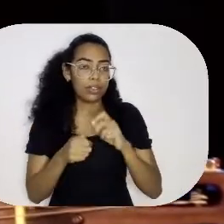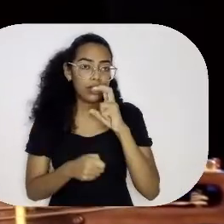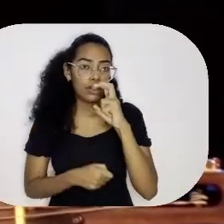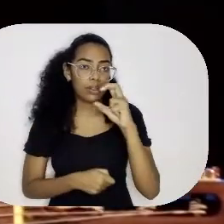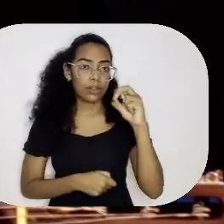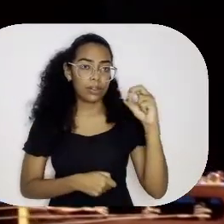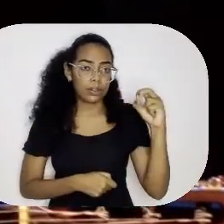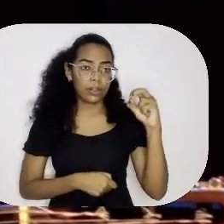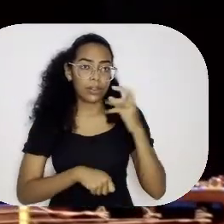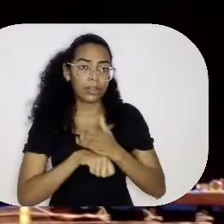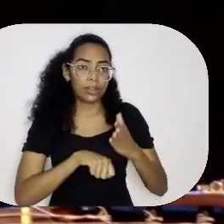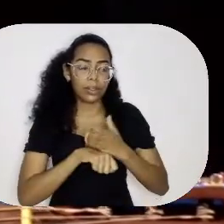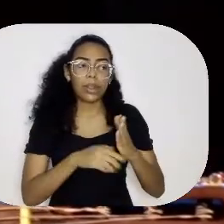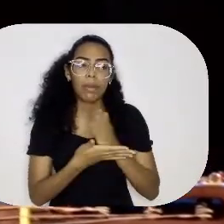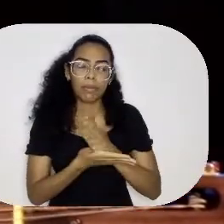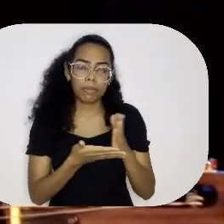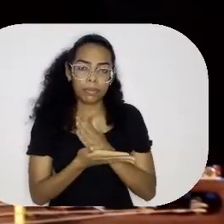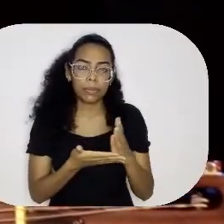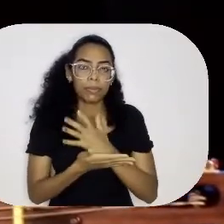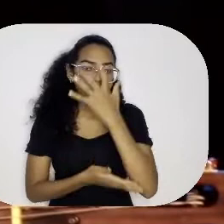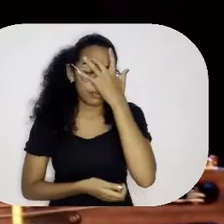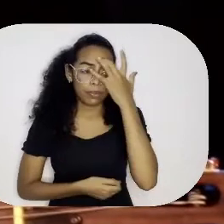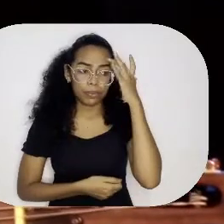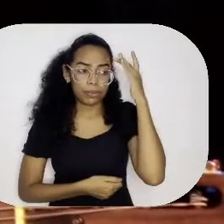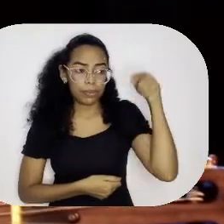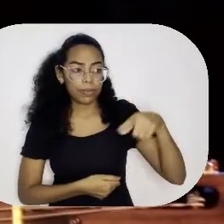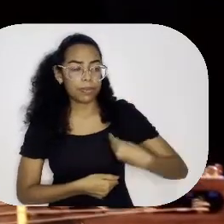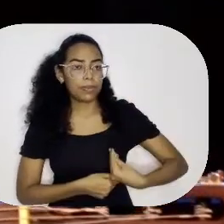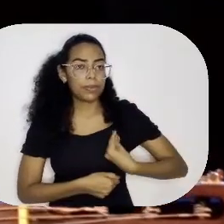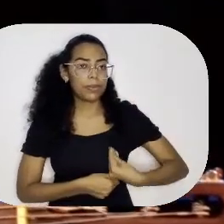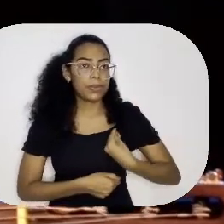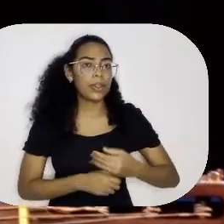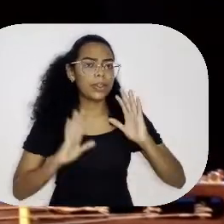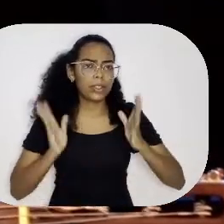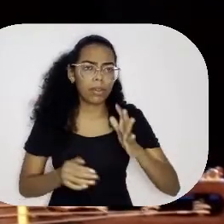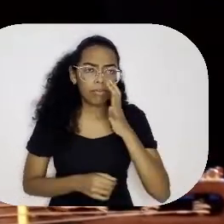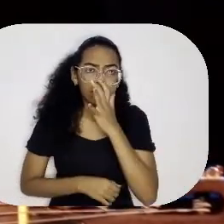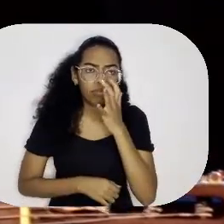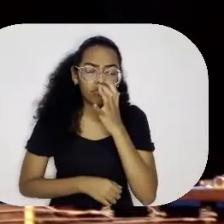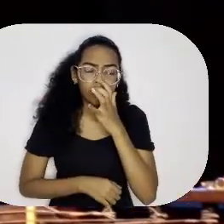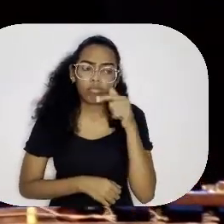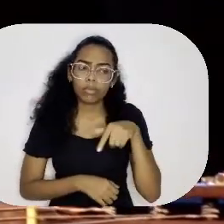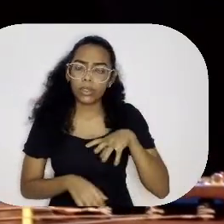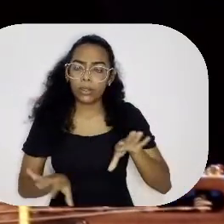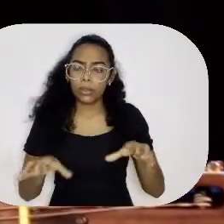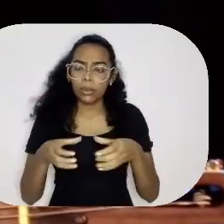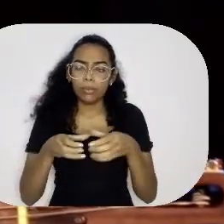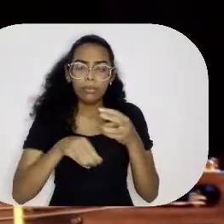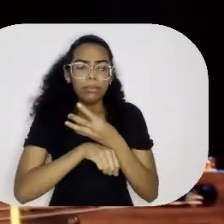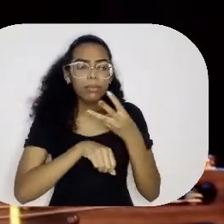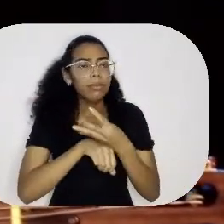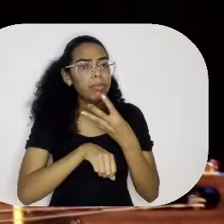500. E muitas das pessoas que estão aqui são pessoas que acompanham o ensaio interativo, que se criou um